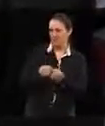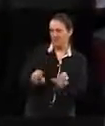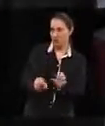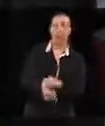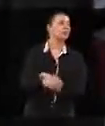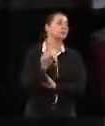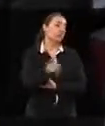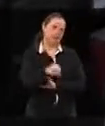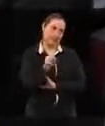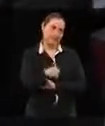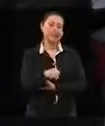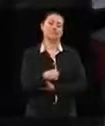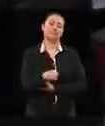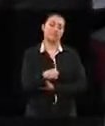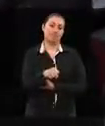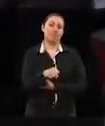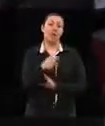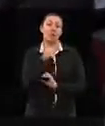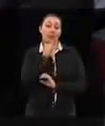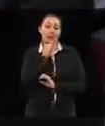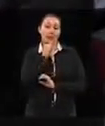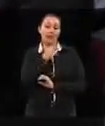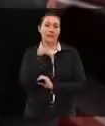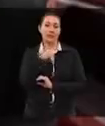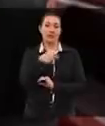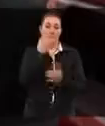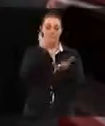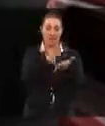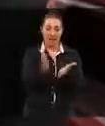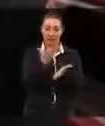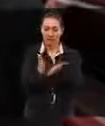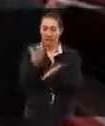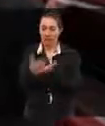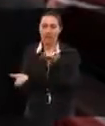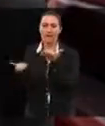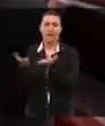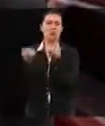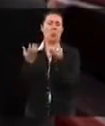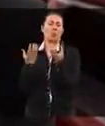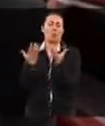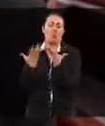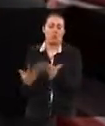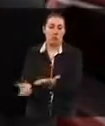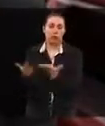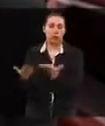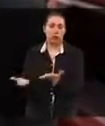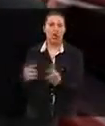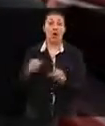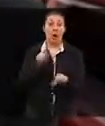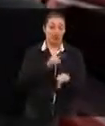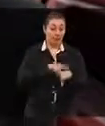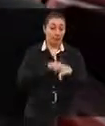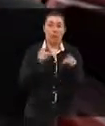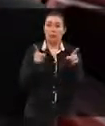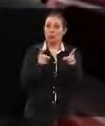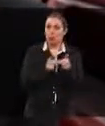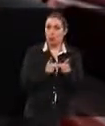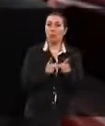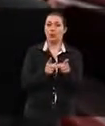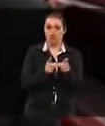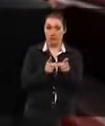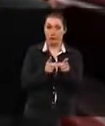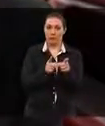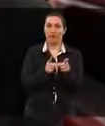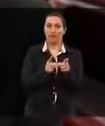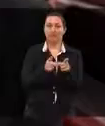O prejudicial, Gisele, é aquele emagrecimento quando você perde assim, uma quantidade muito grande de peso num período curto, tá?